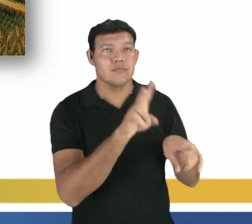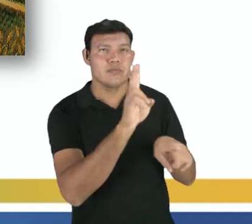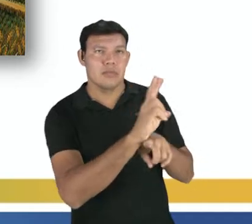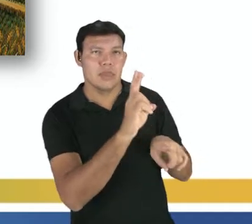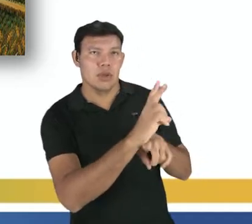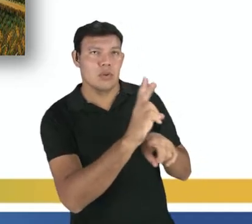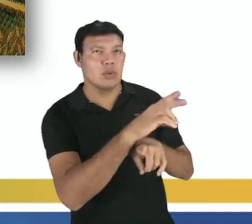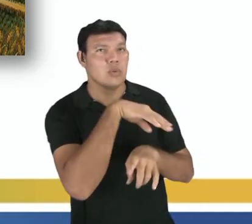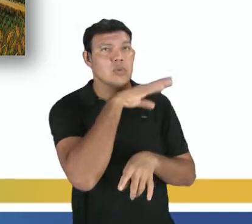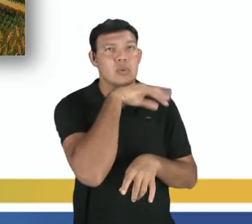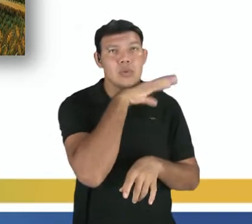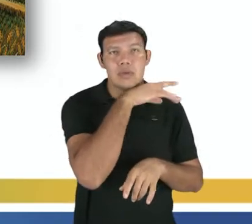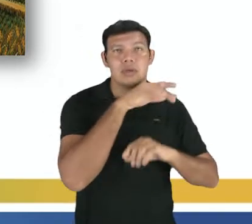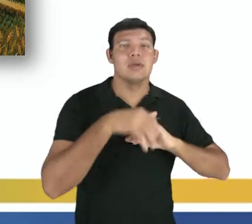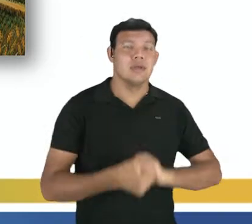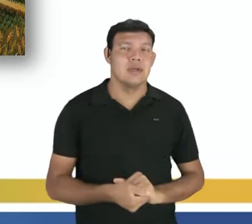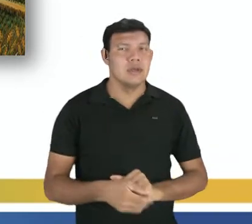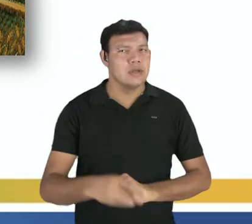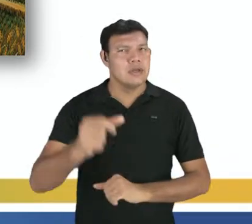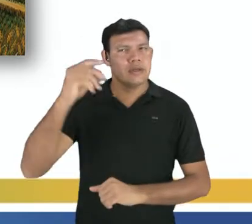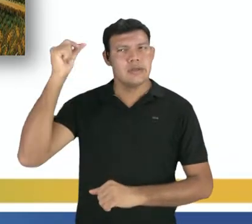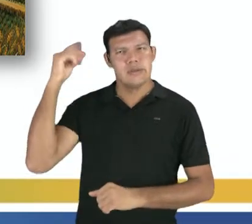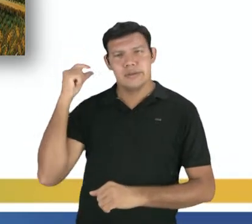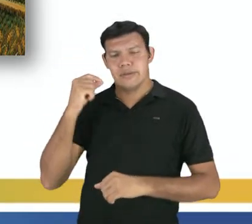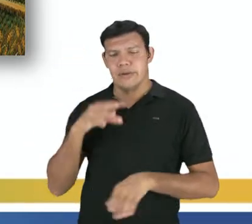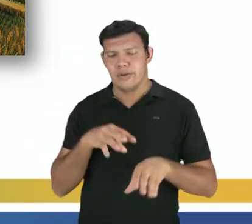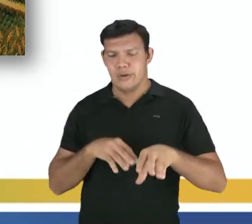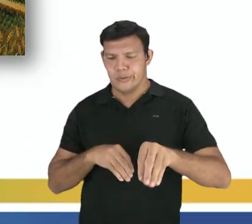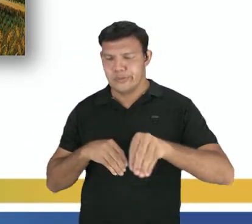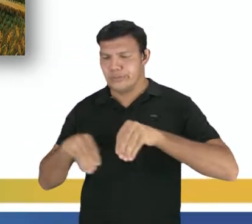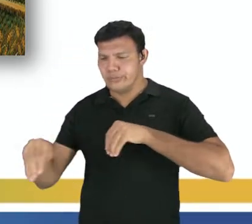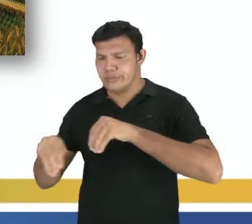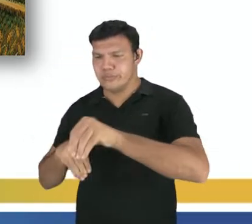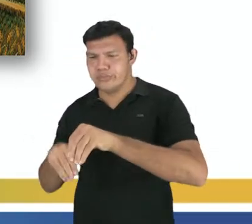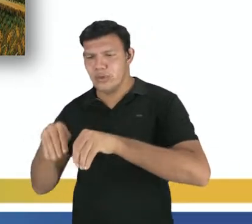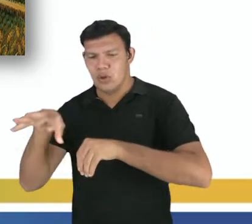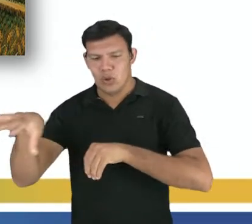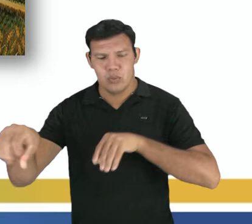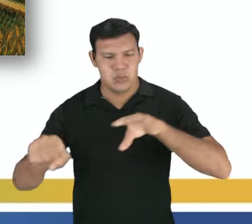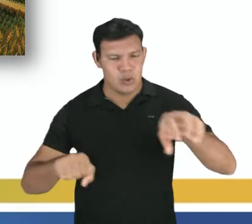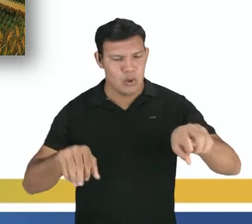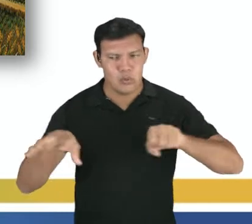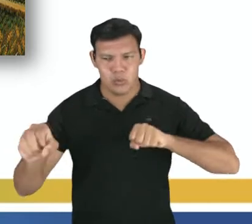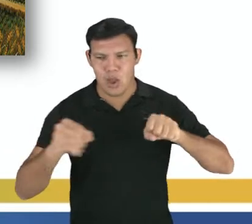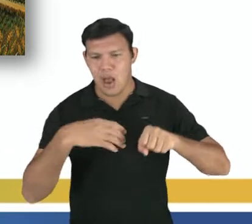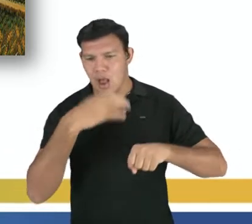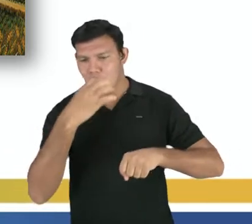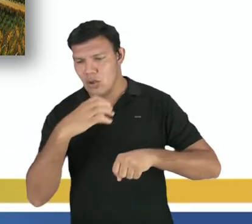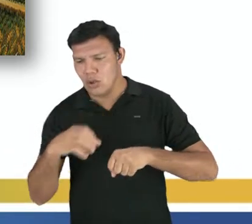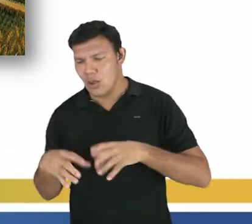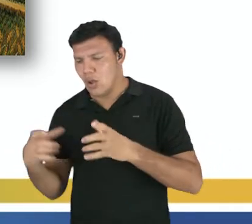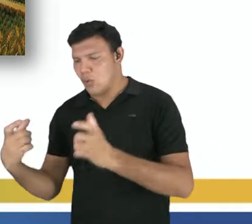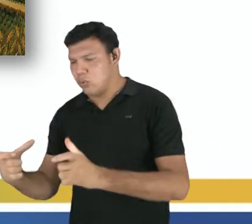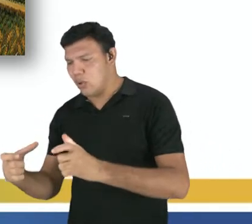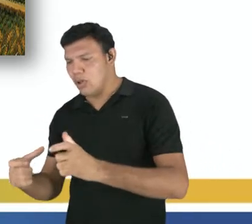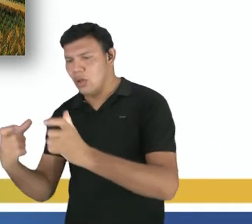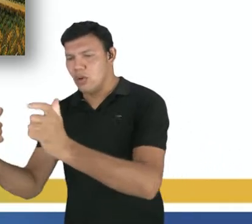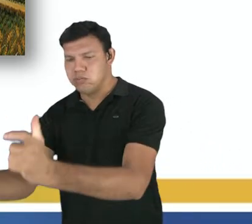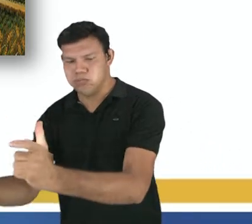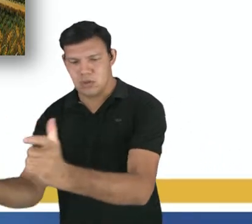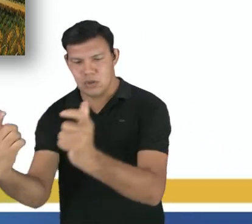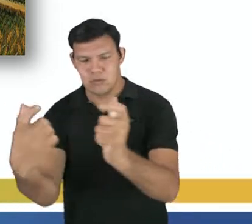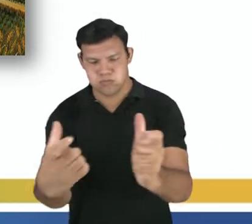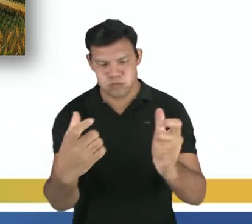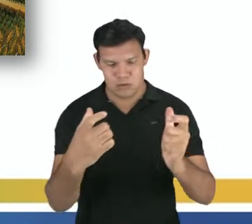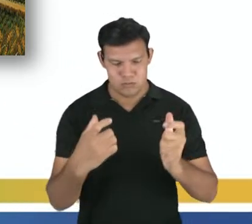alimentação. Vocês lembram que antes, né, ele tinha que ficar vagando, colhendo, o alimento acabava e colhia em outro local? Agora, com a